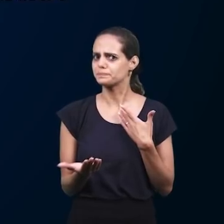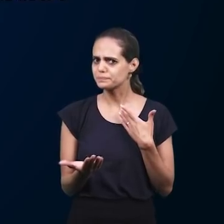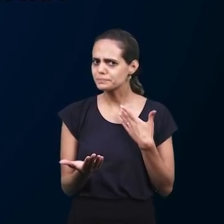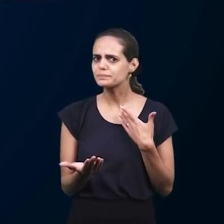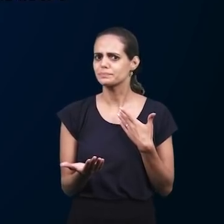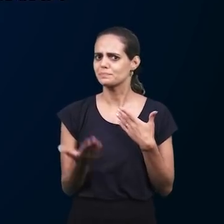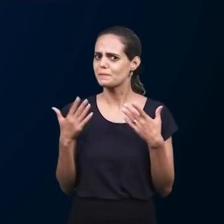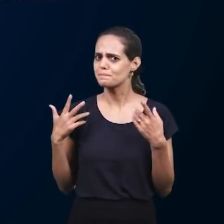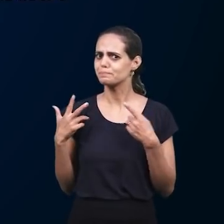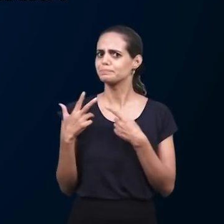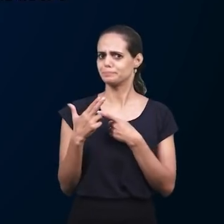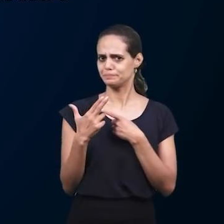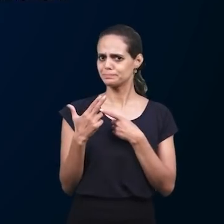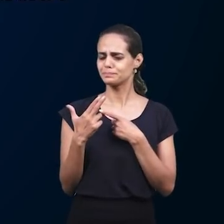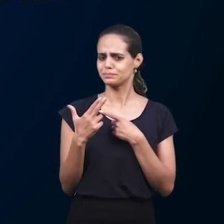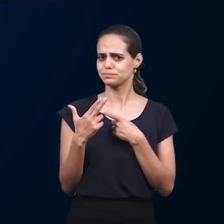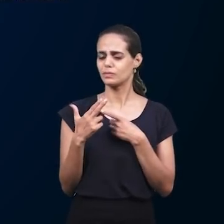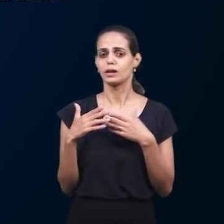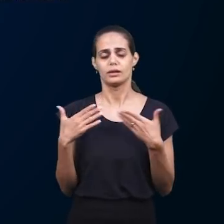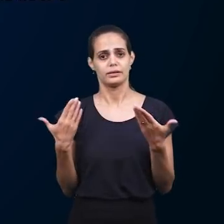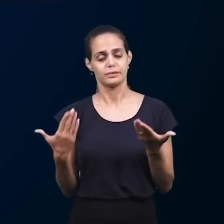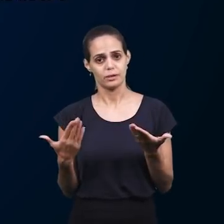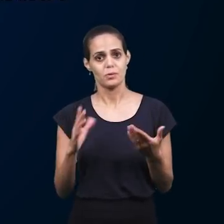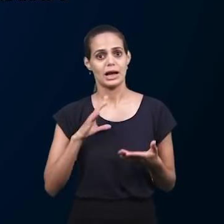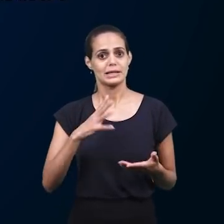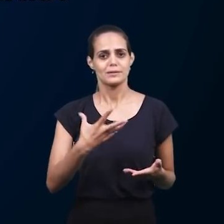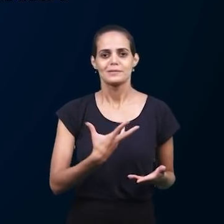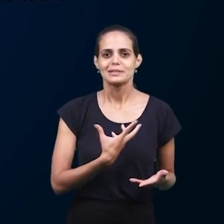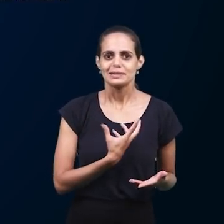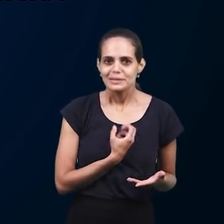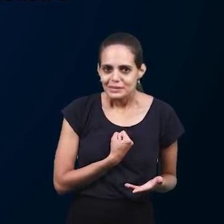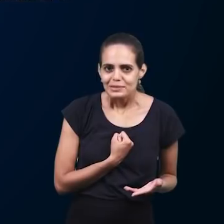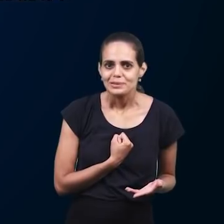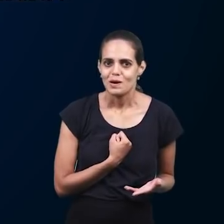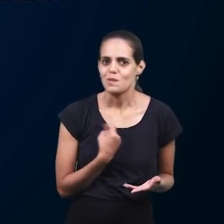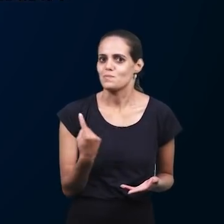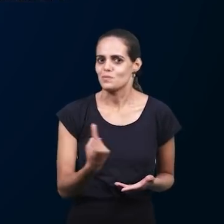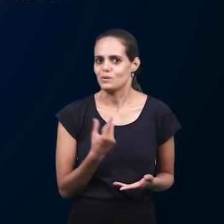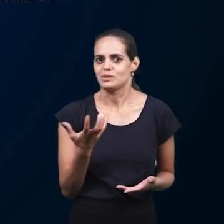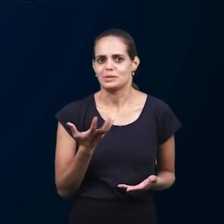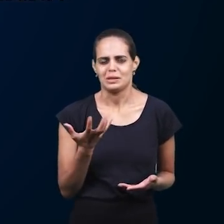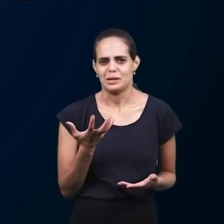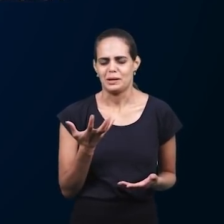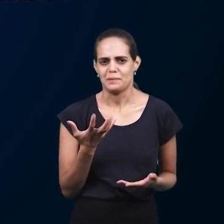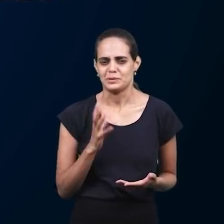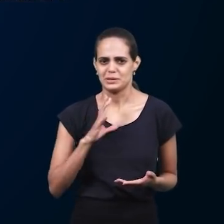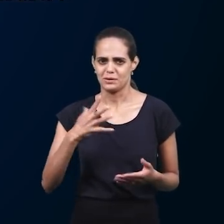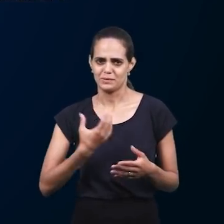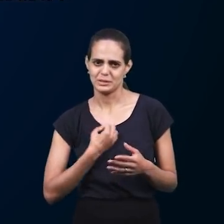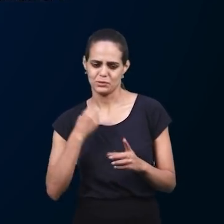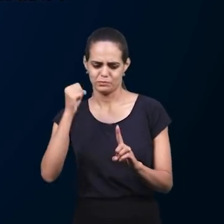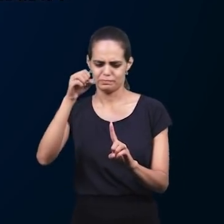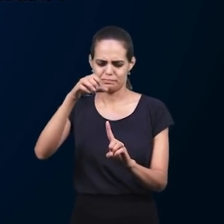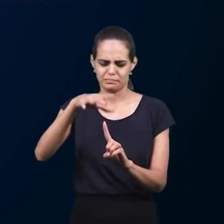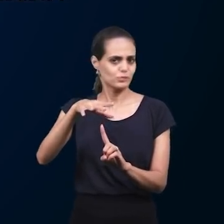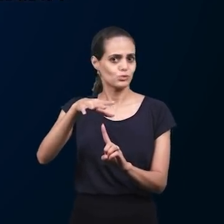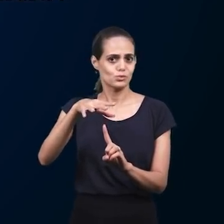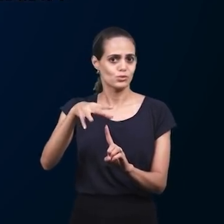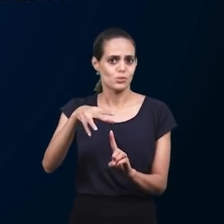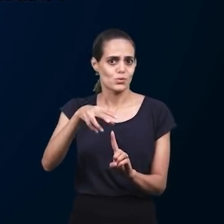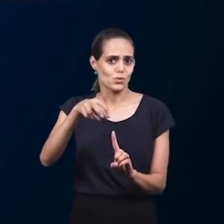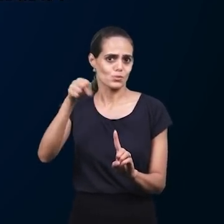Logo, a salvação tão aguardada, ela não incide mais sobre a minha vida,